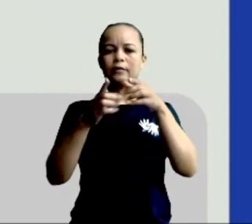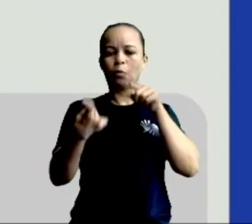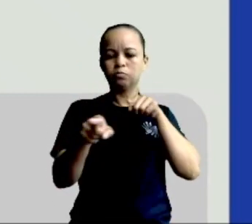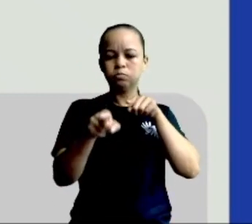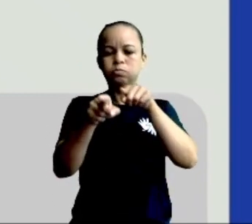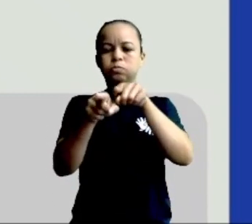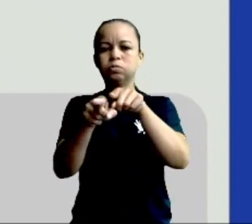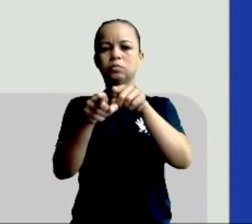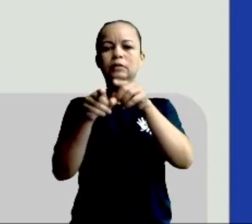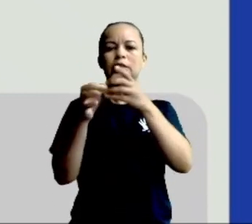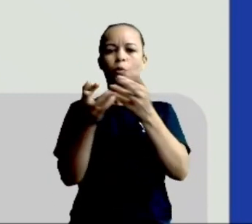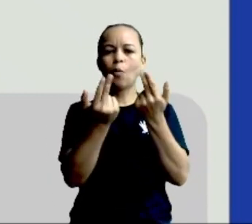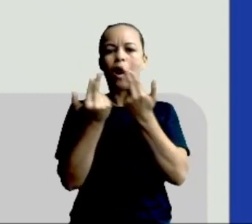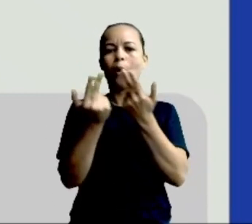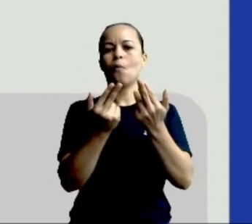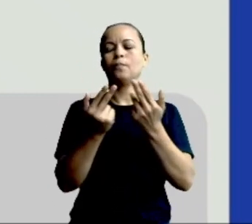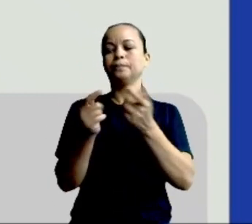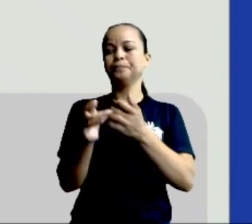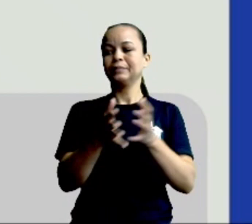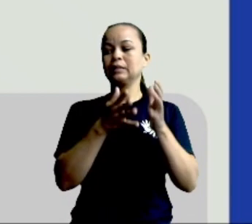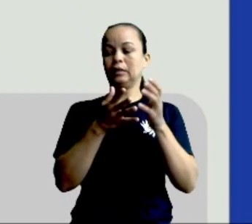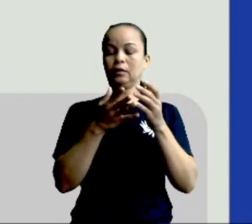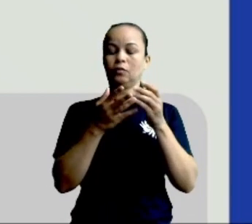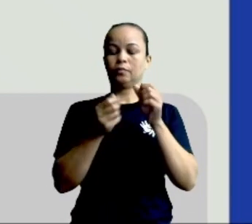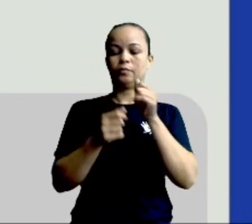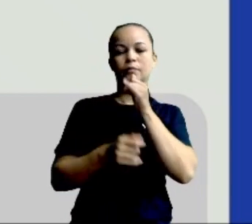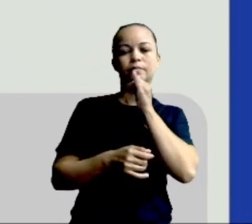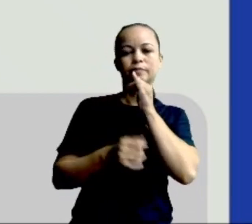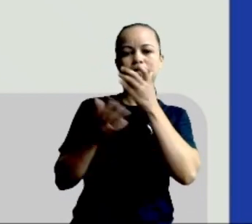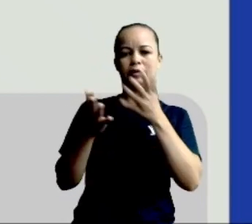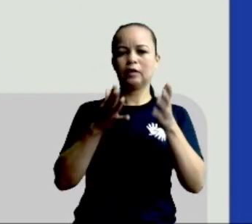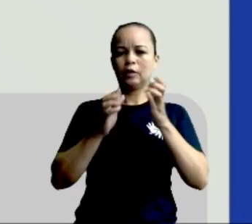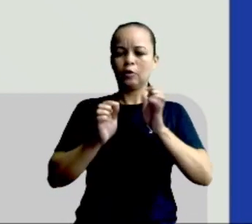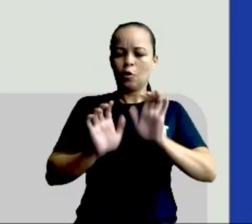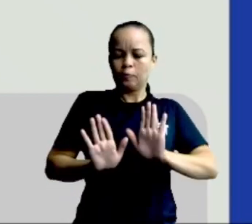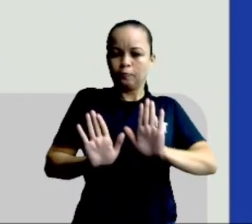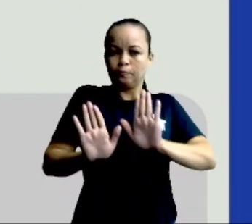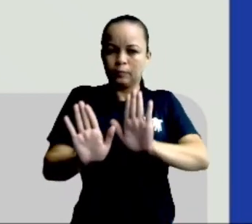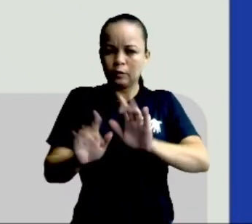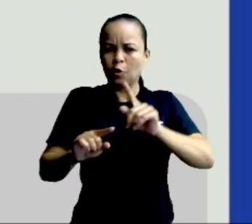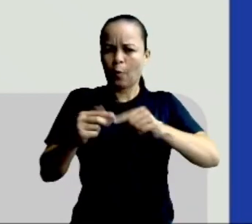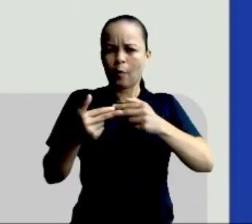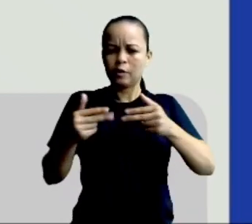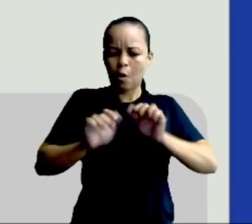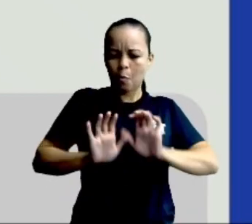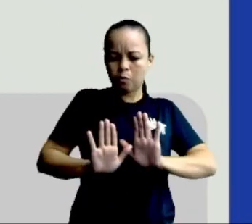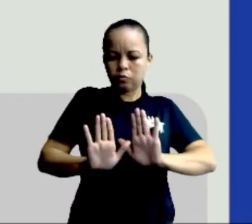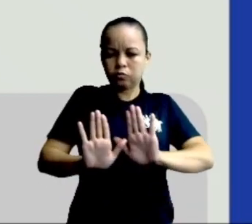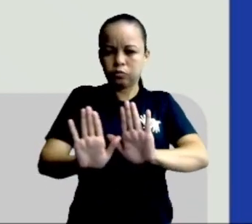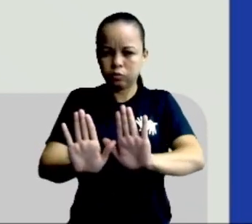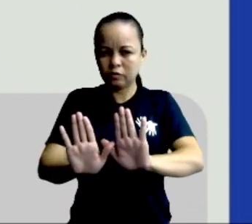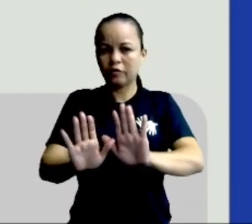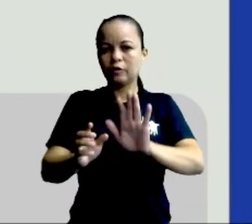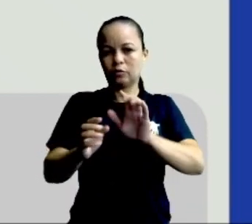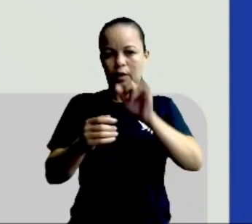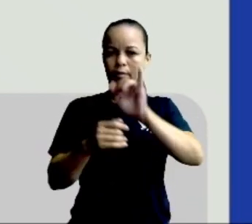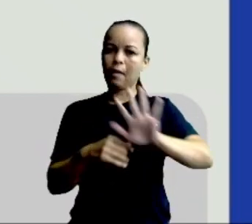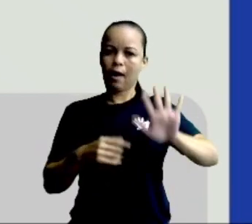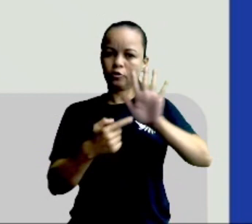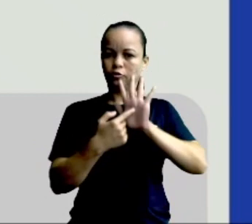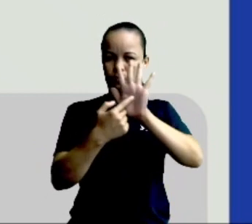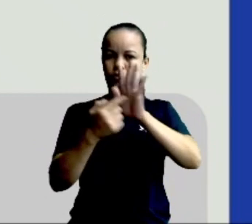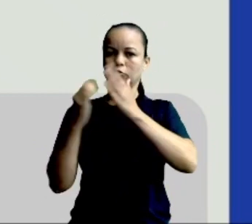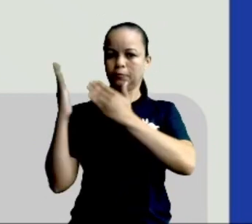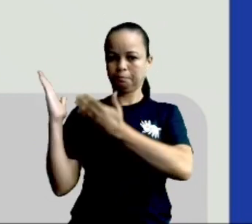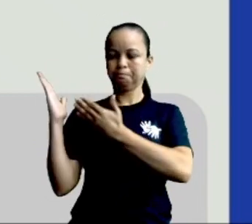se você está aplicando uma força em um determinado objeto, empurrando, nessa figura aí